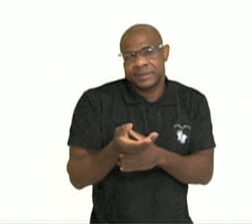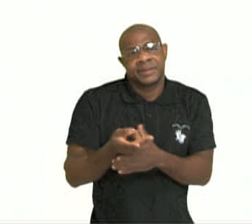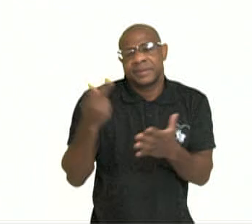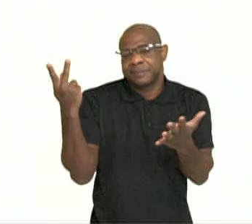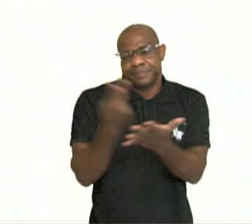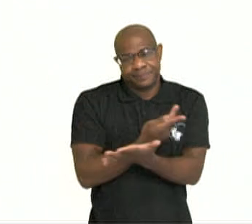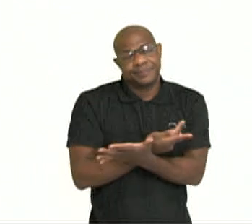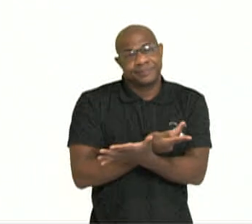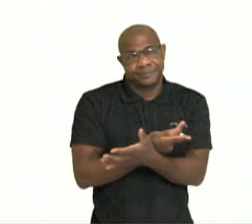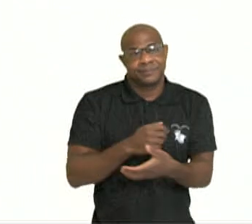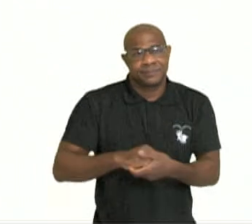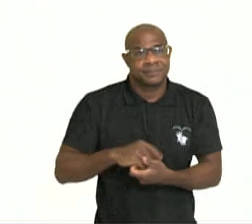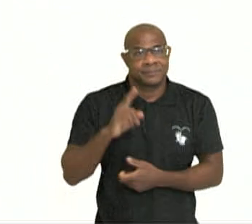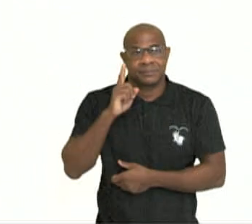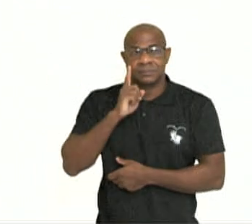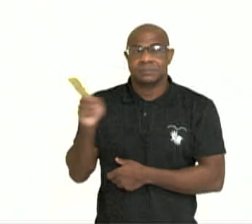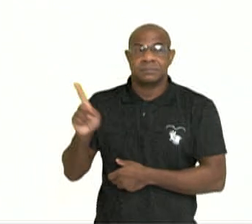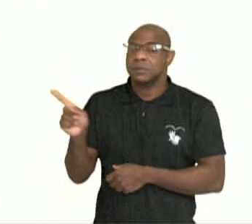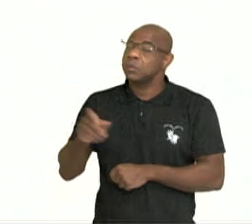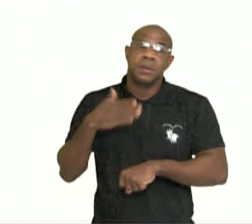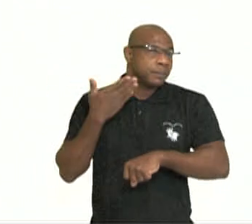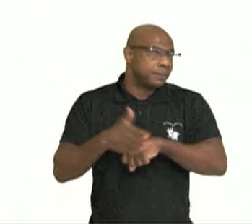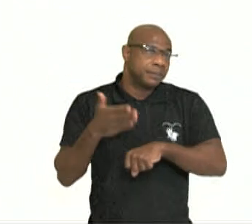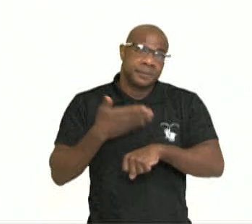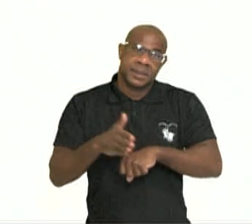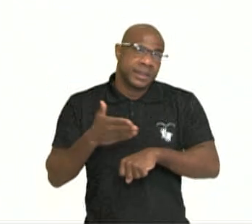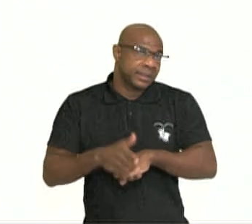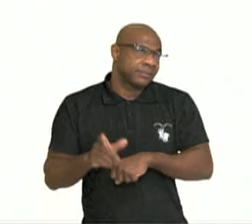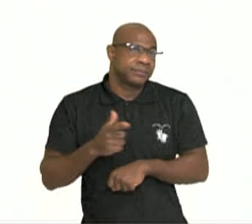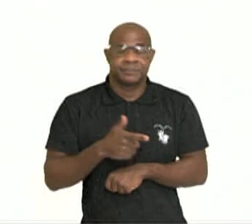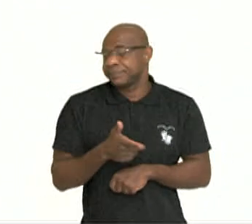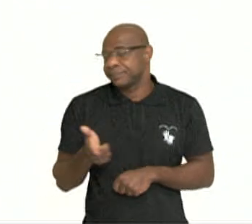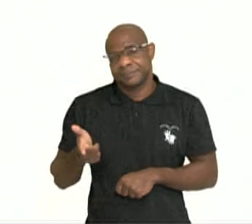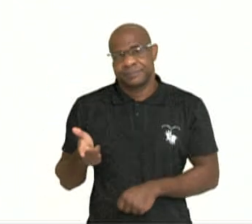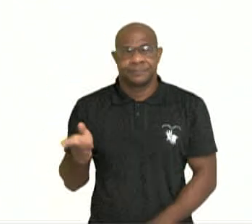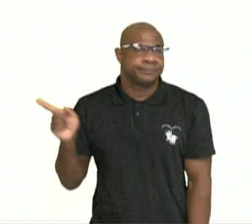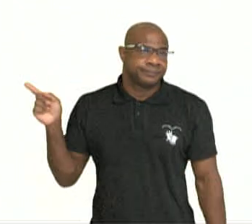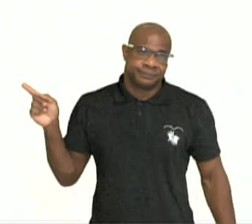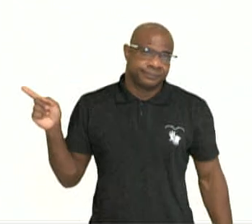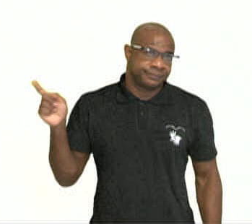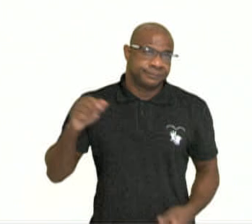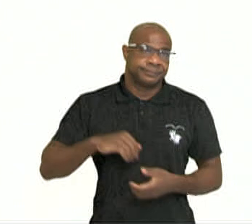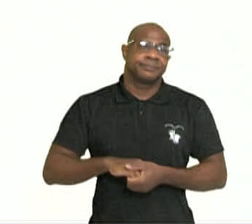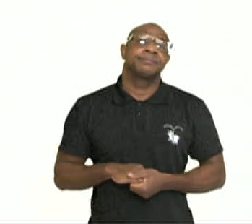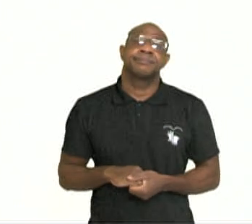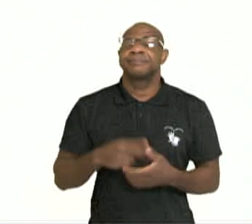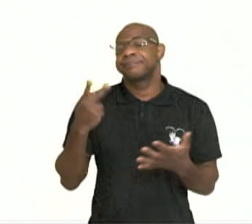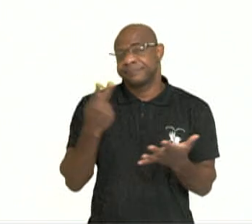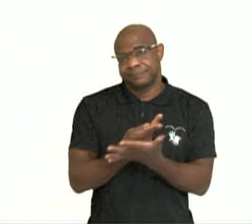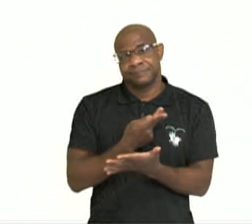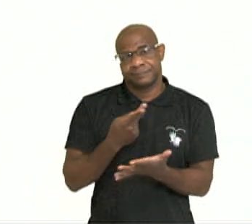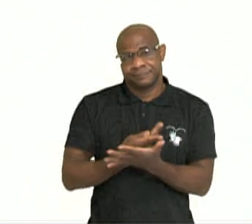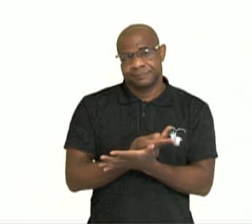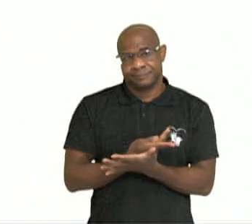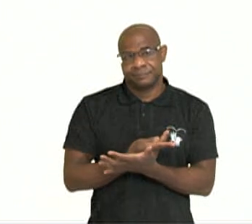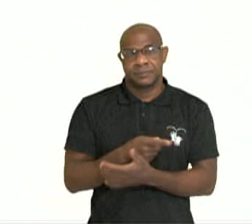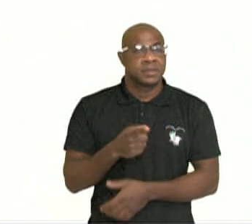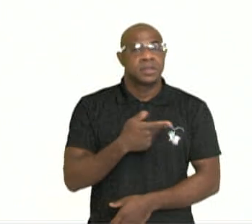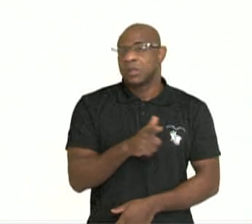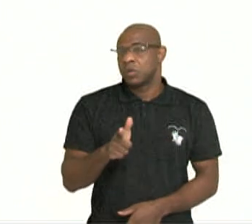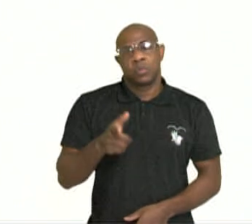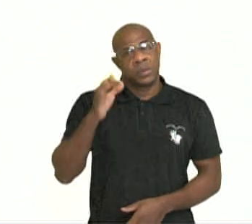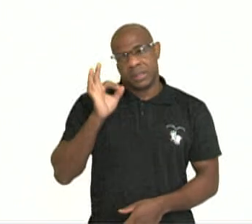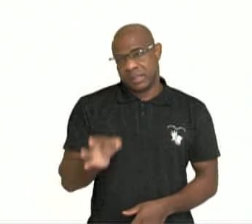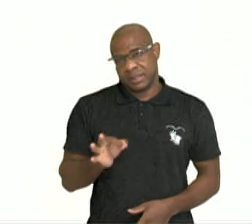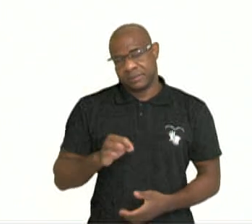Então, mesmo assim, ainda é uma prática que ocorre frequentemente e de forma ilegal, ou seja, contra